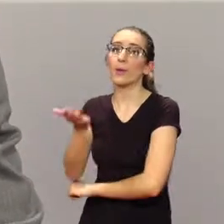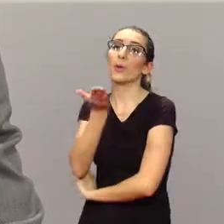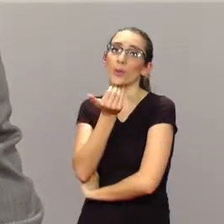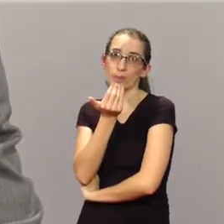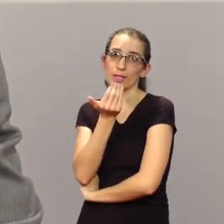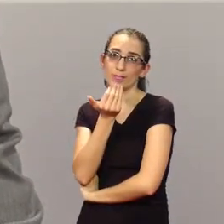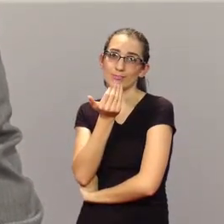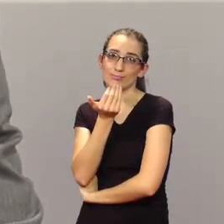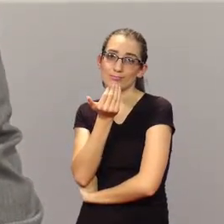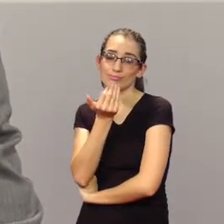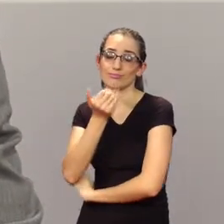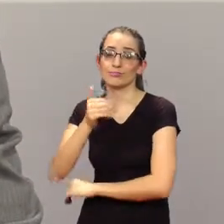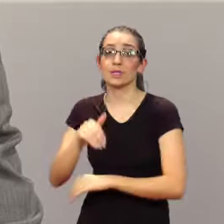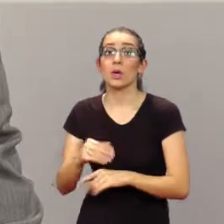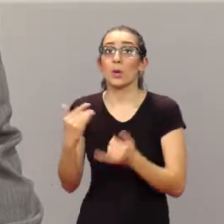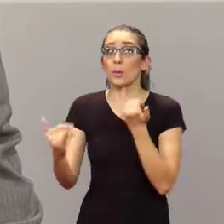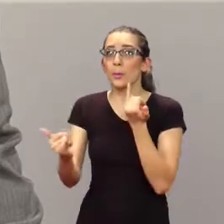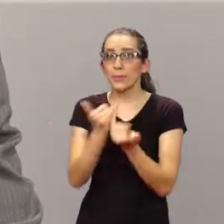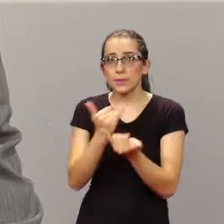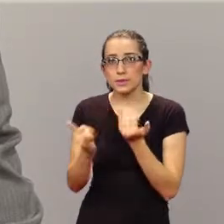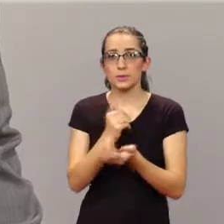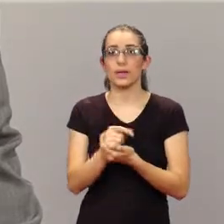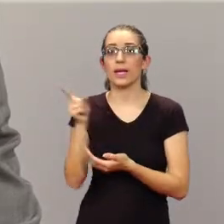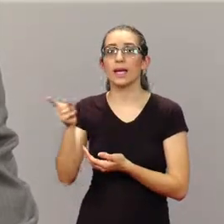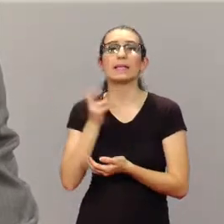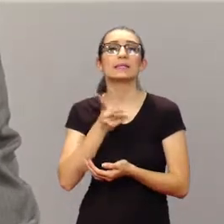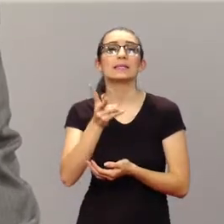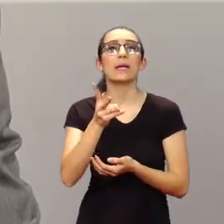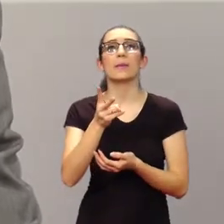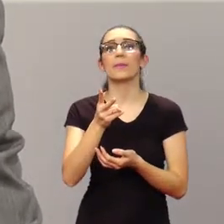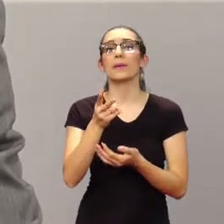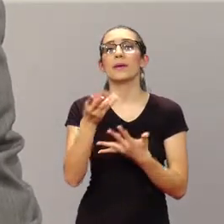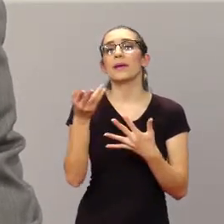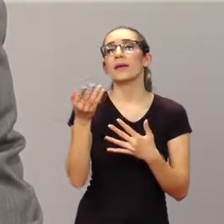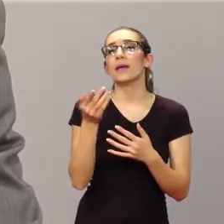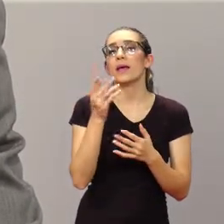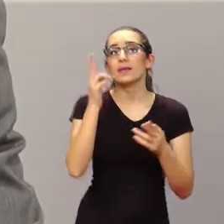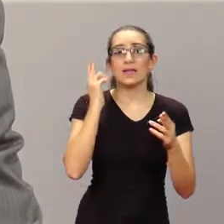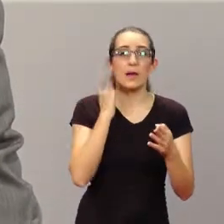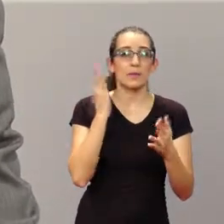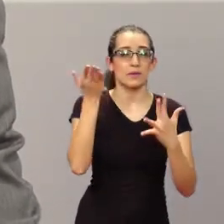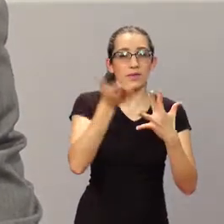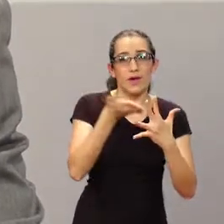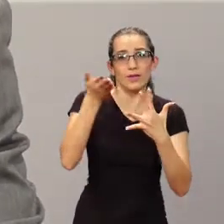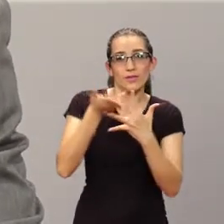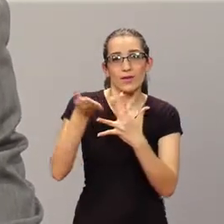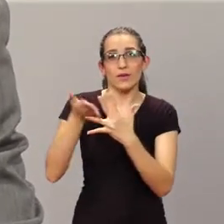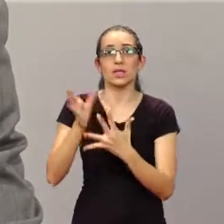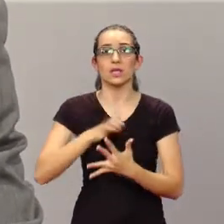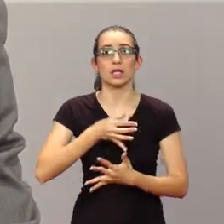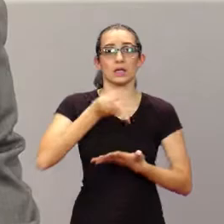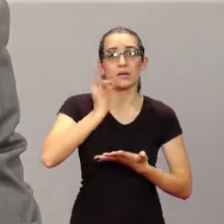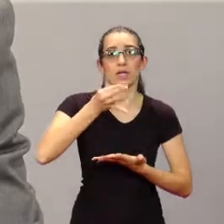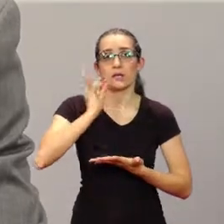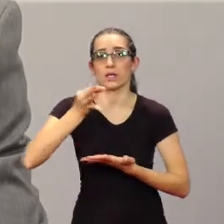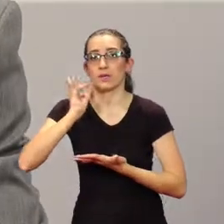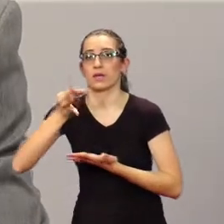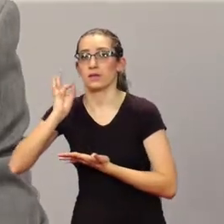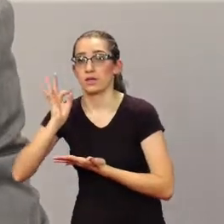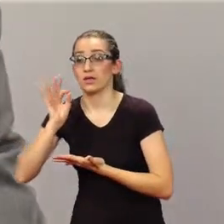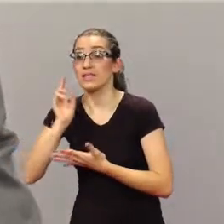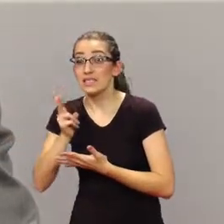exemplo, o indivíduo consome muito cafezinho nos intervalos da sua atividade profissional. Com açúcar. Com